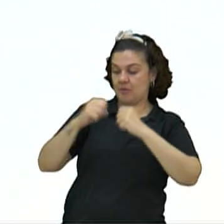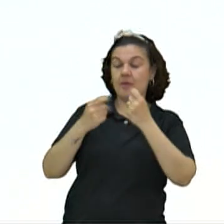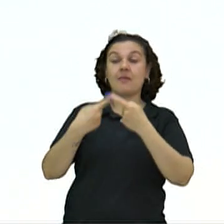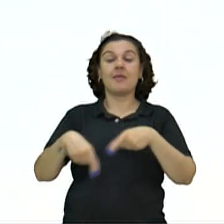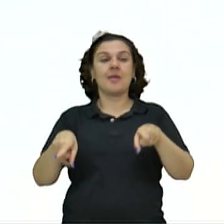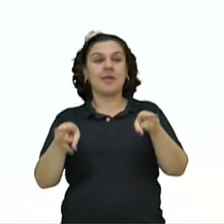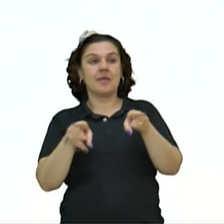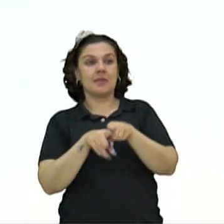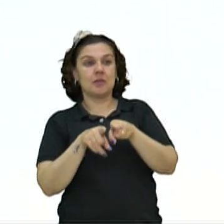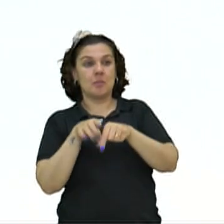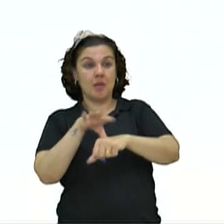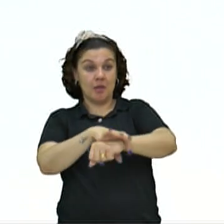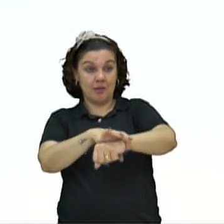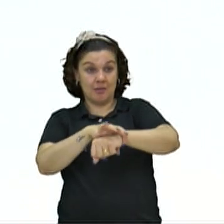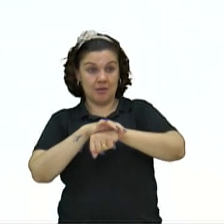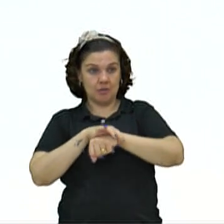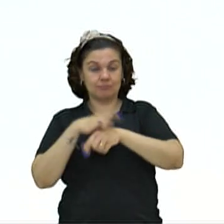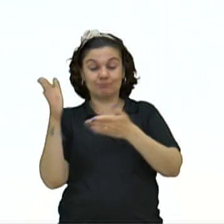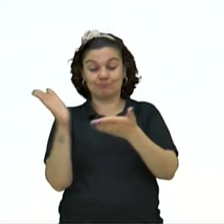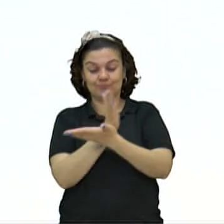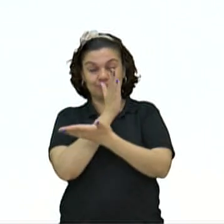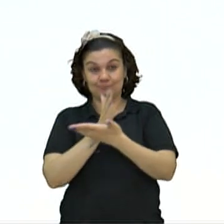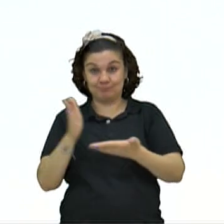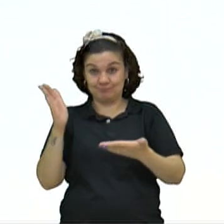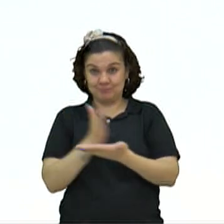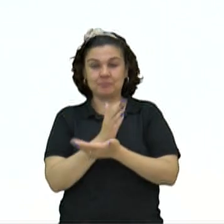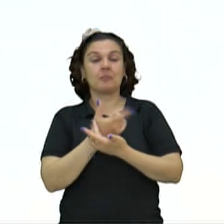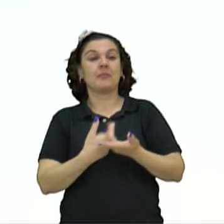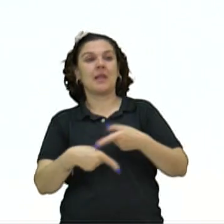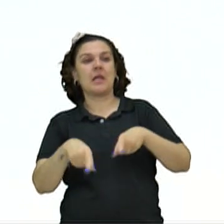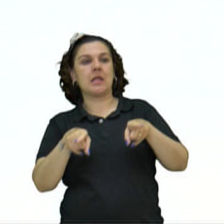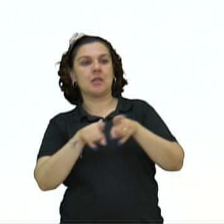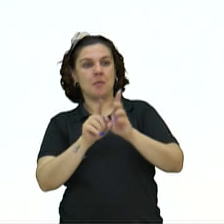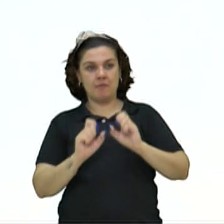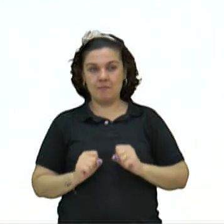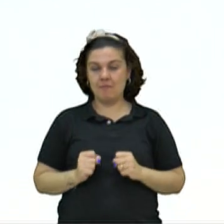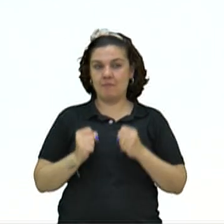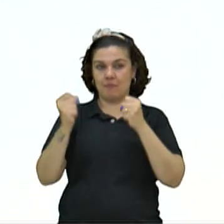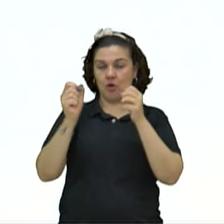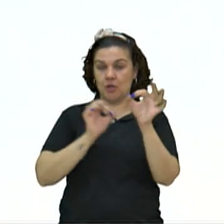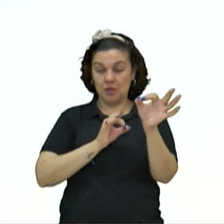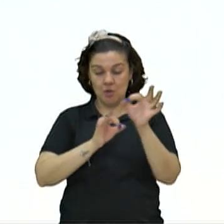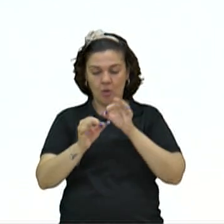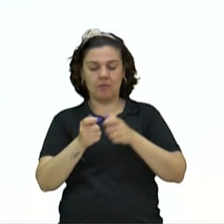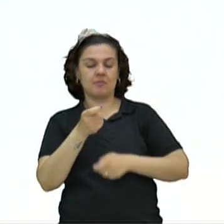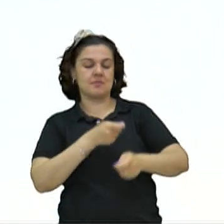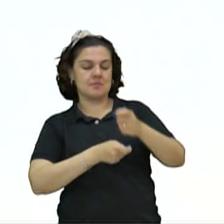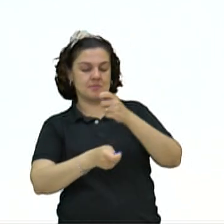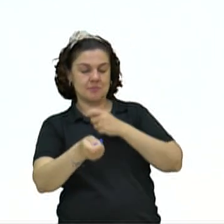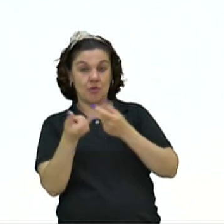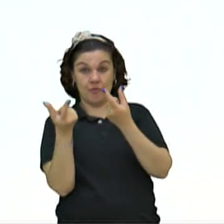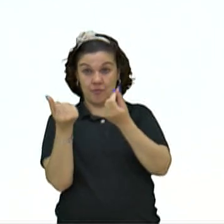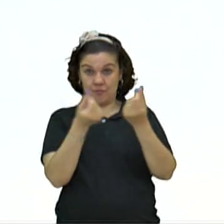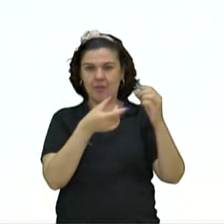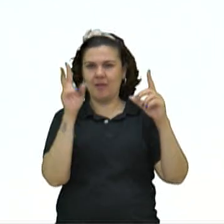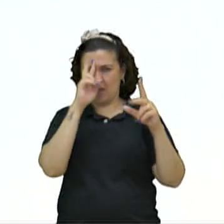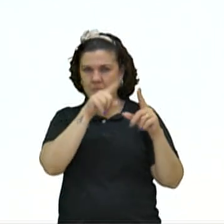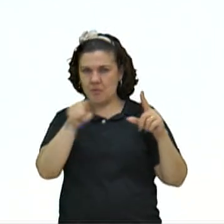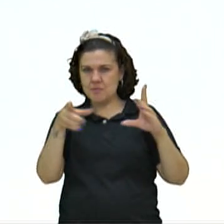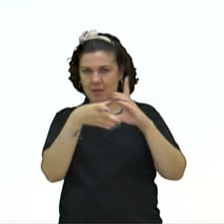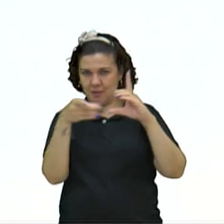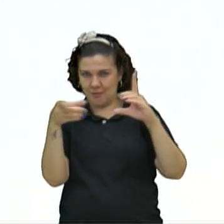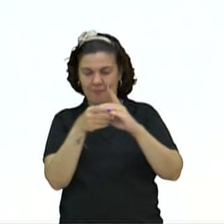industrial com protecionismo seletivo, forte regulação do sistema financeiro, questão do dólar que eu falei para